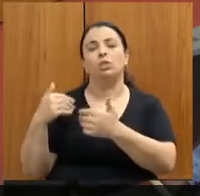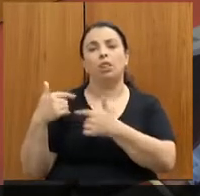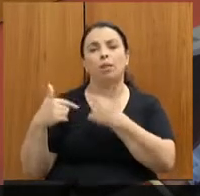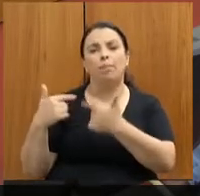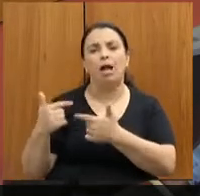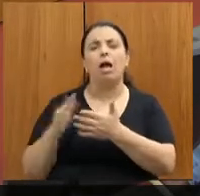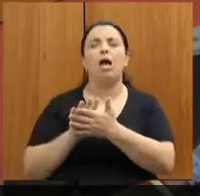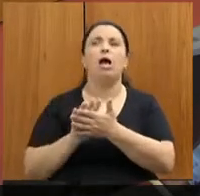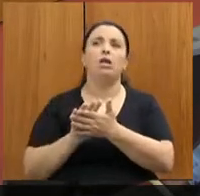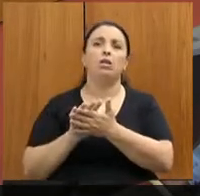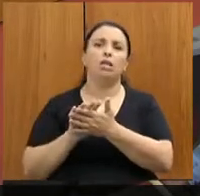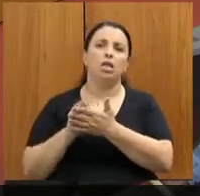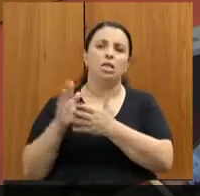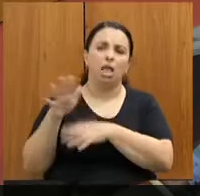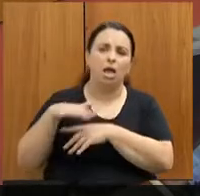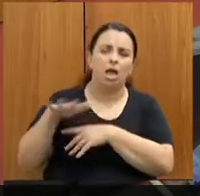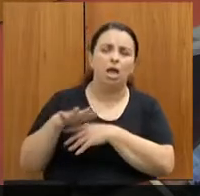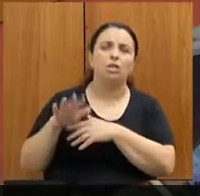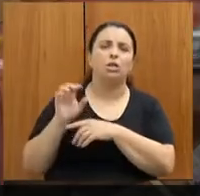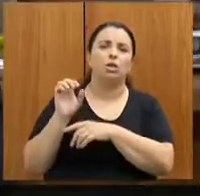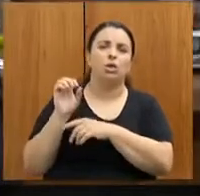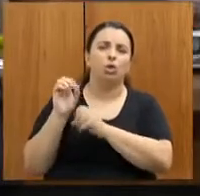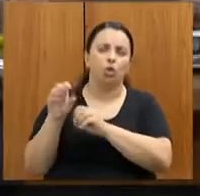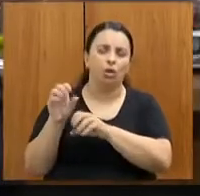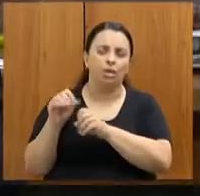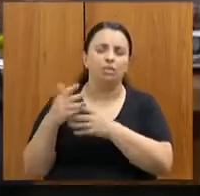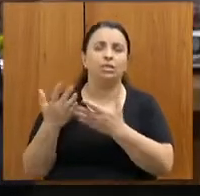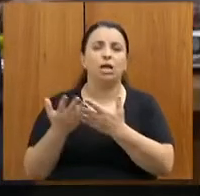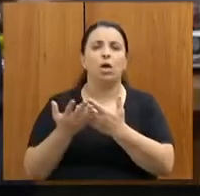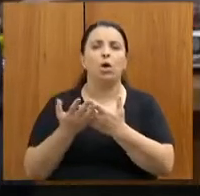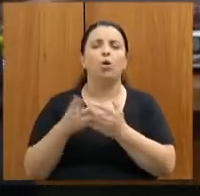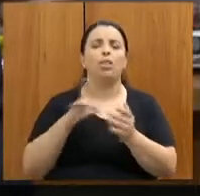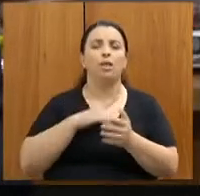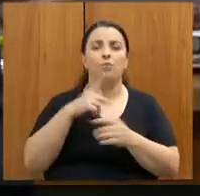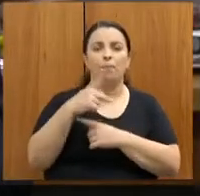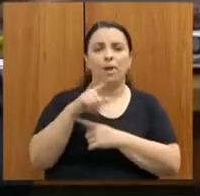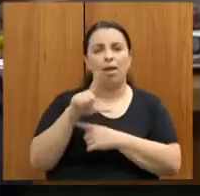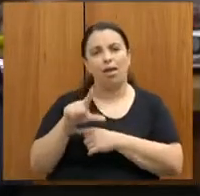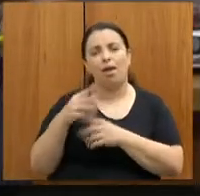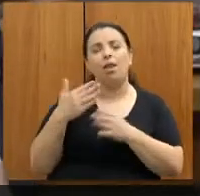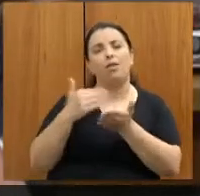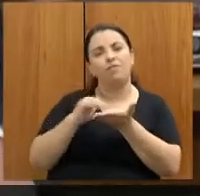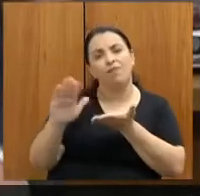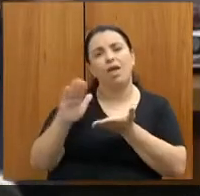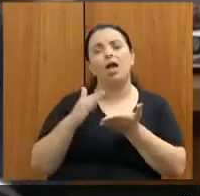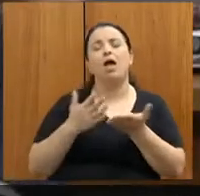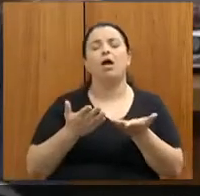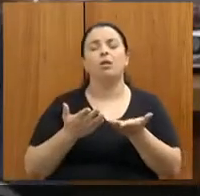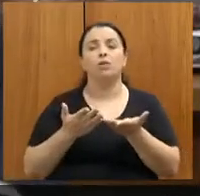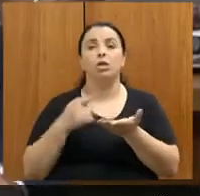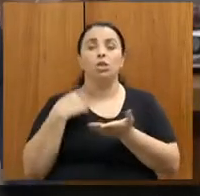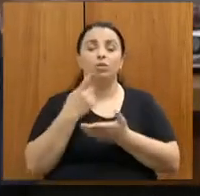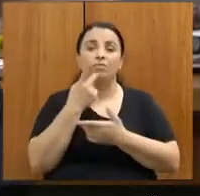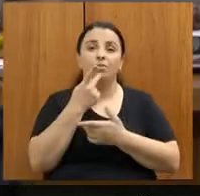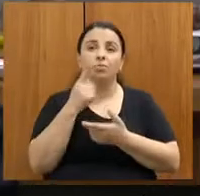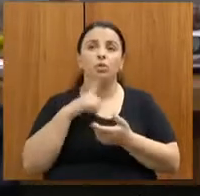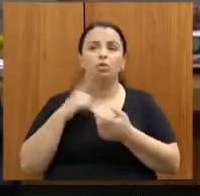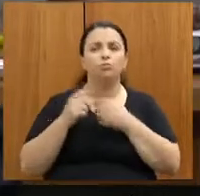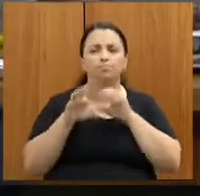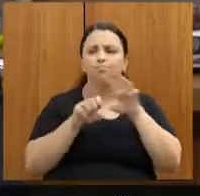grupo era enviado que consta é o a gente vem falando sistematicamente a gente está buscando